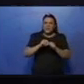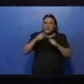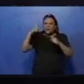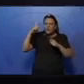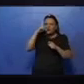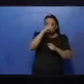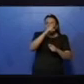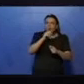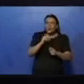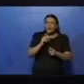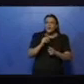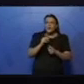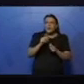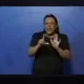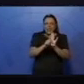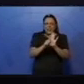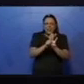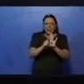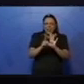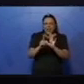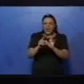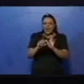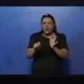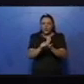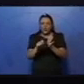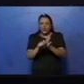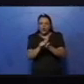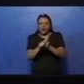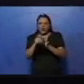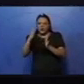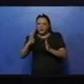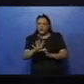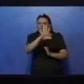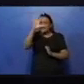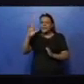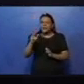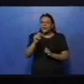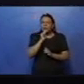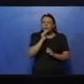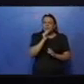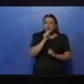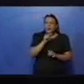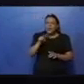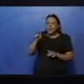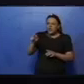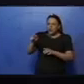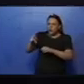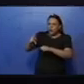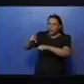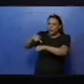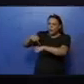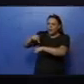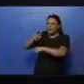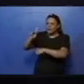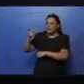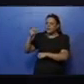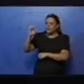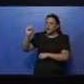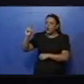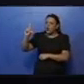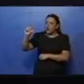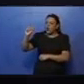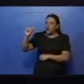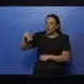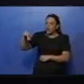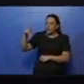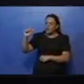Brasil. Aí eu vou pegar um país em que a droga foi liberada. A Holanda, por exemplo. Lá houve a liberação da droga.